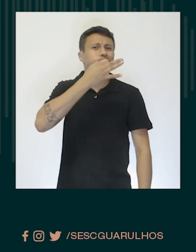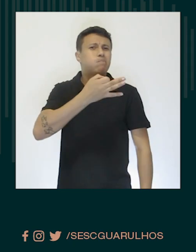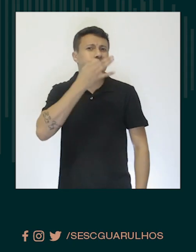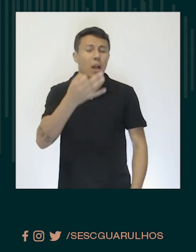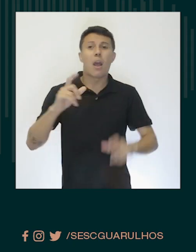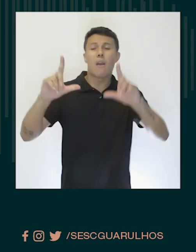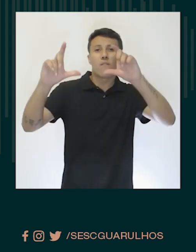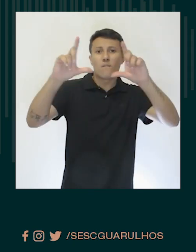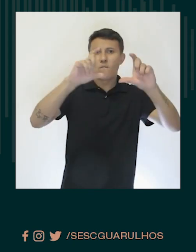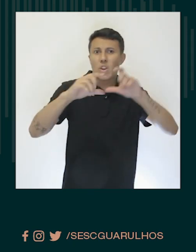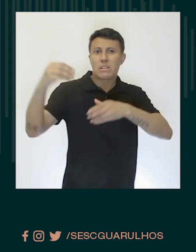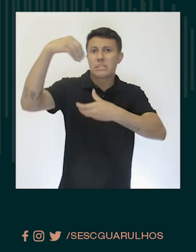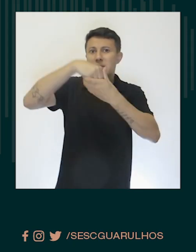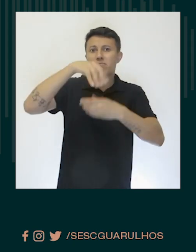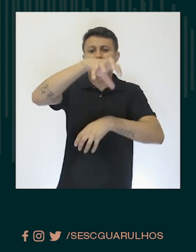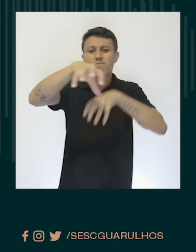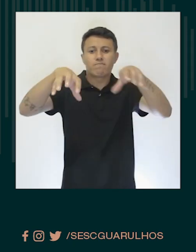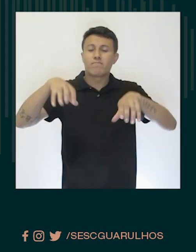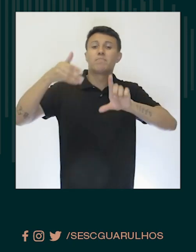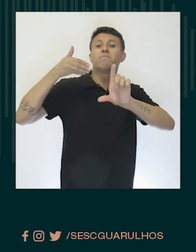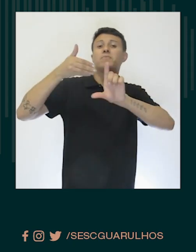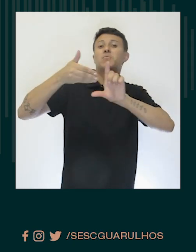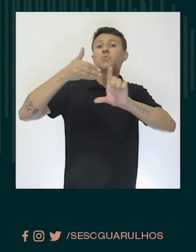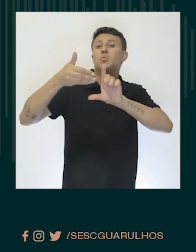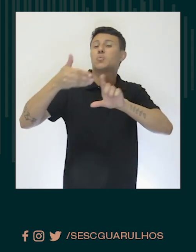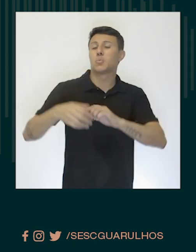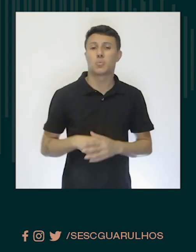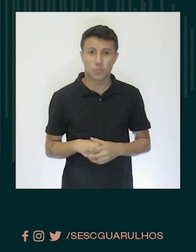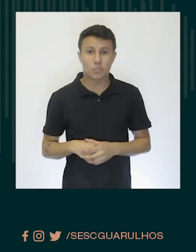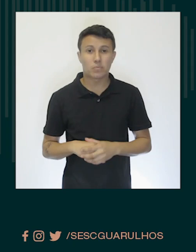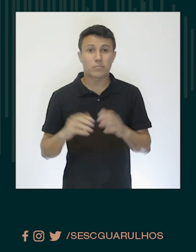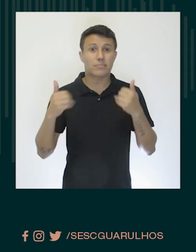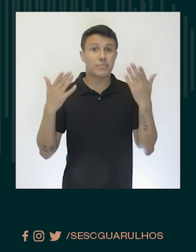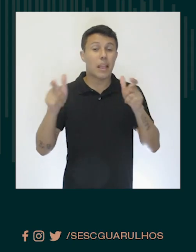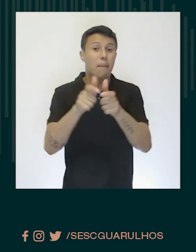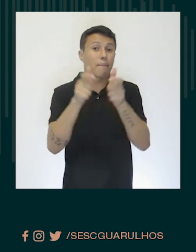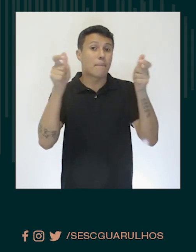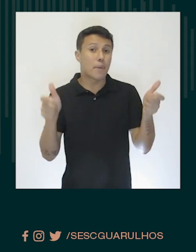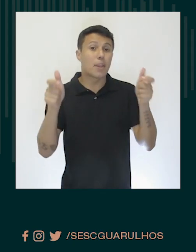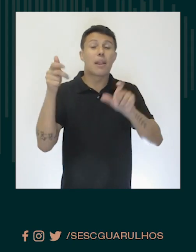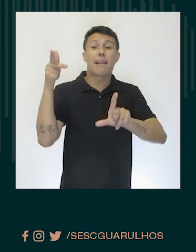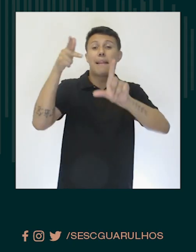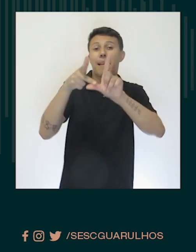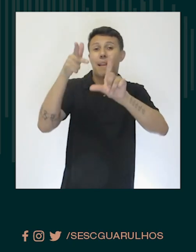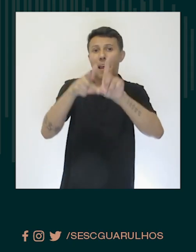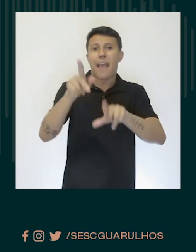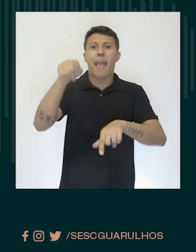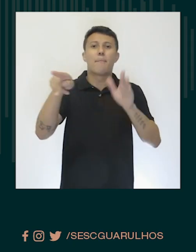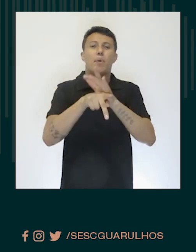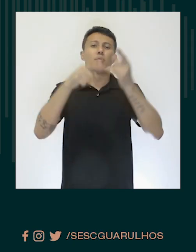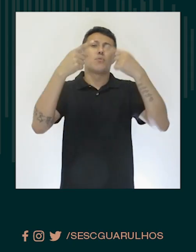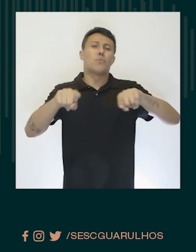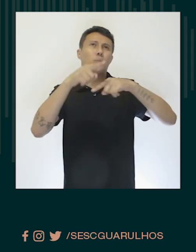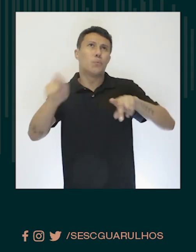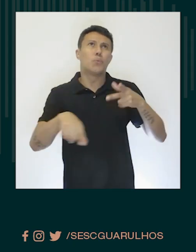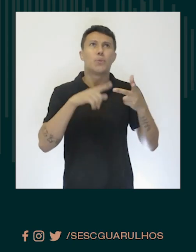fotografia dentro dos espaços virtuais, vendo que a maioria das lives são de música, são